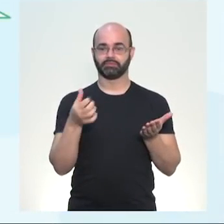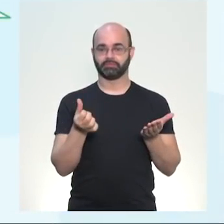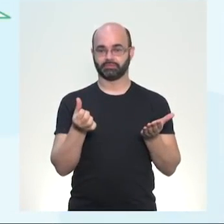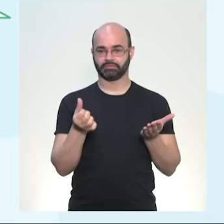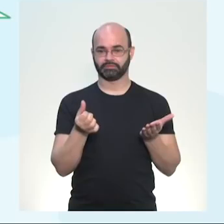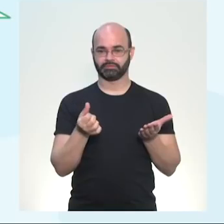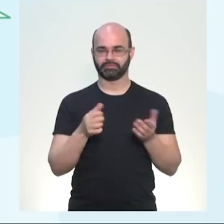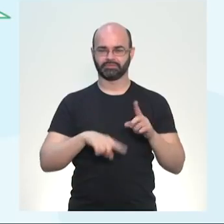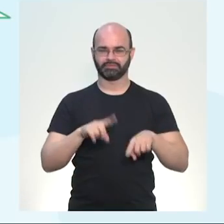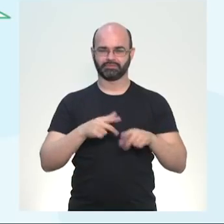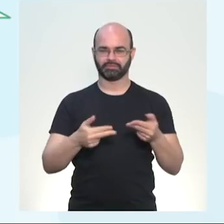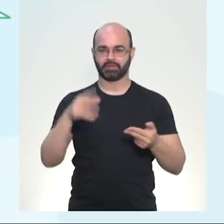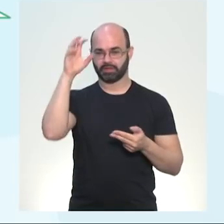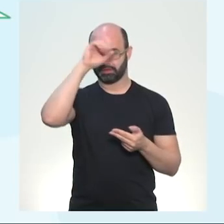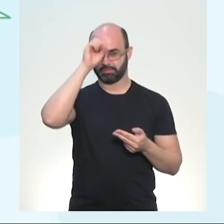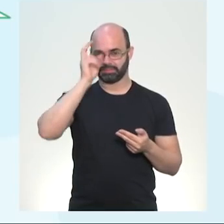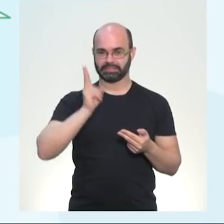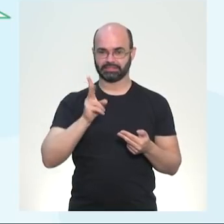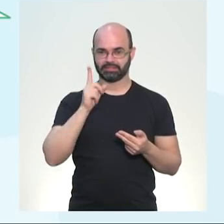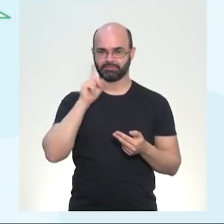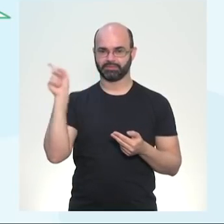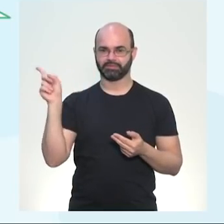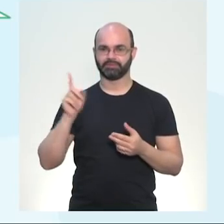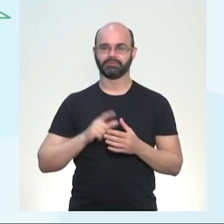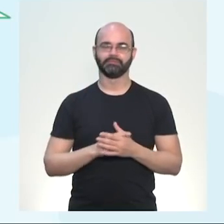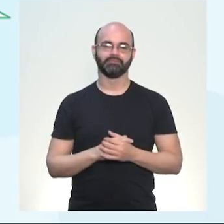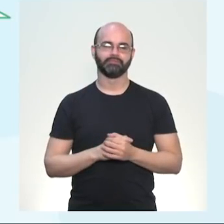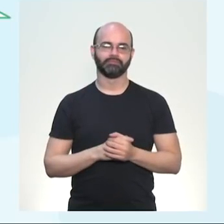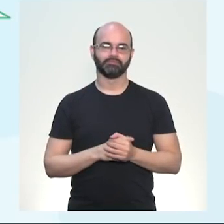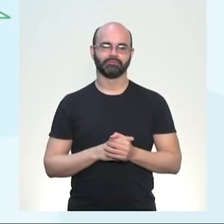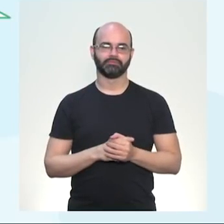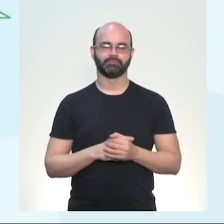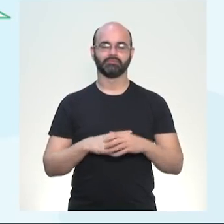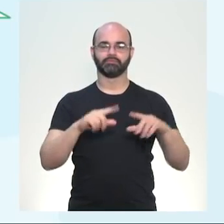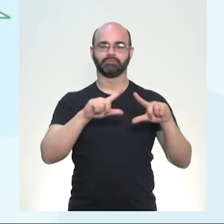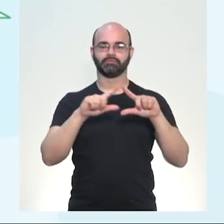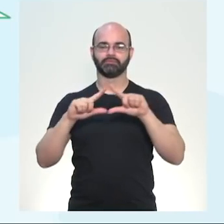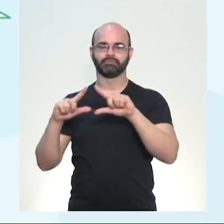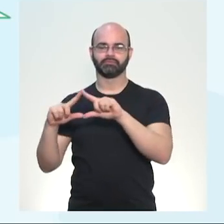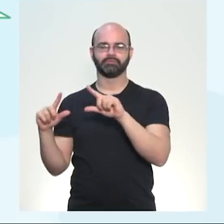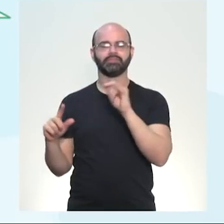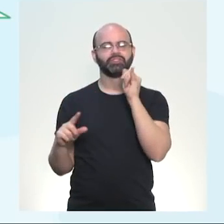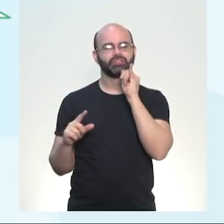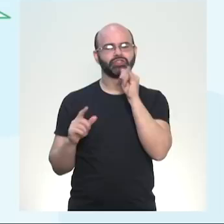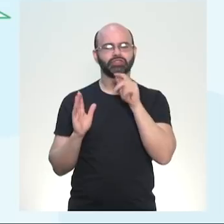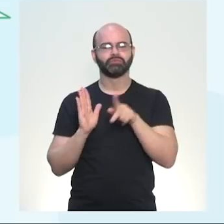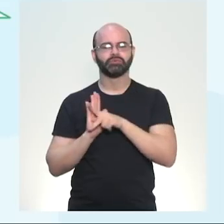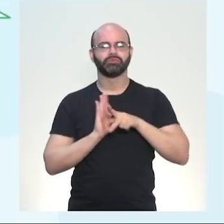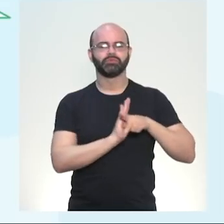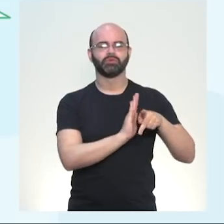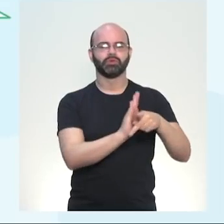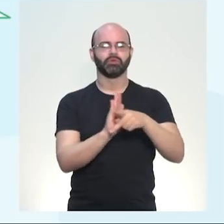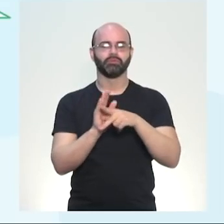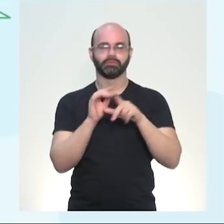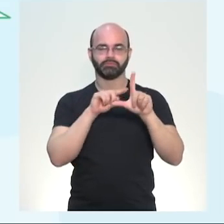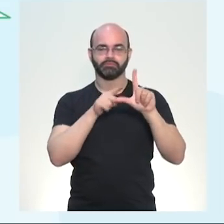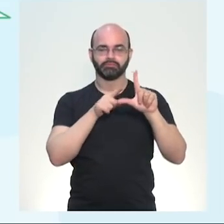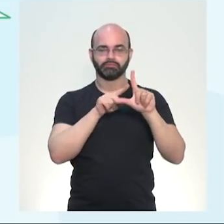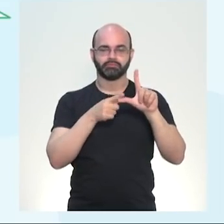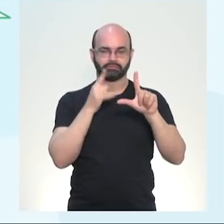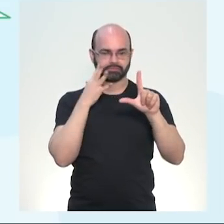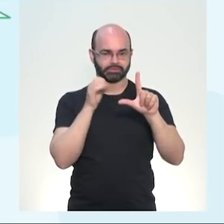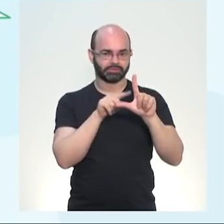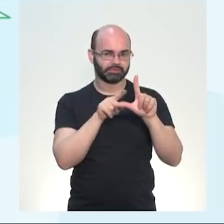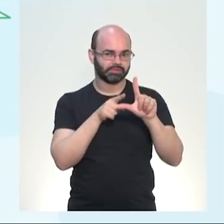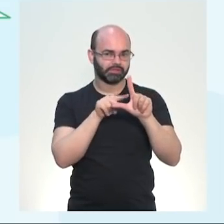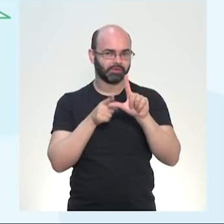do material do Aprender Sempre, que está o seguinte, ó, classifique os triângulos a seguir quando a medida dos seus ângulos.